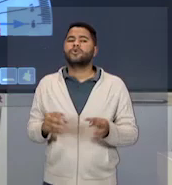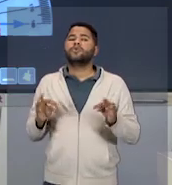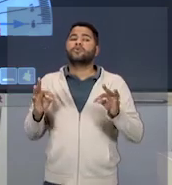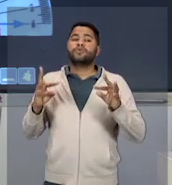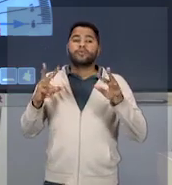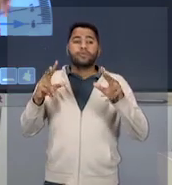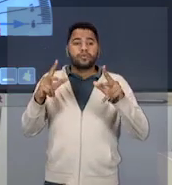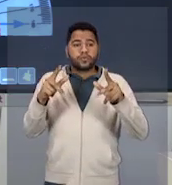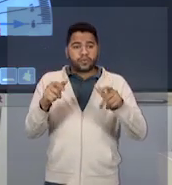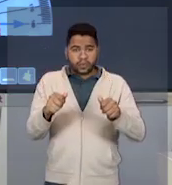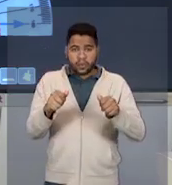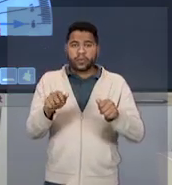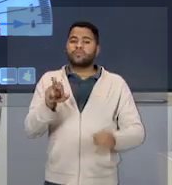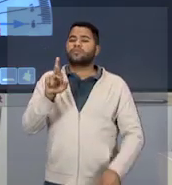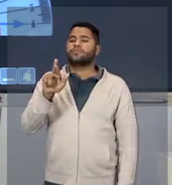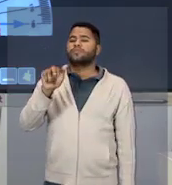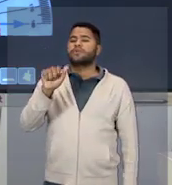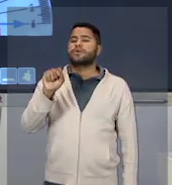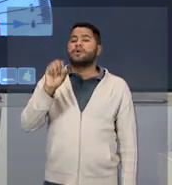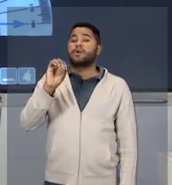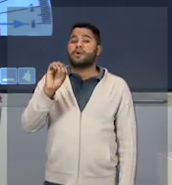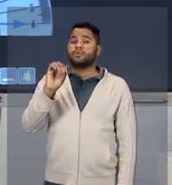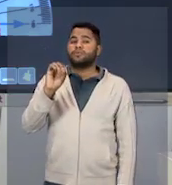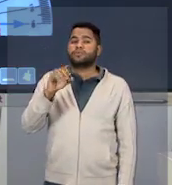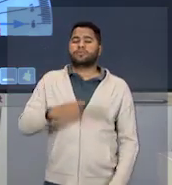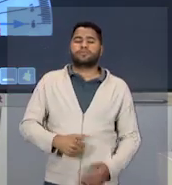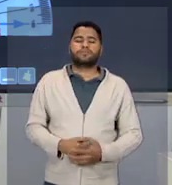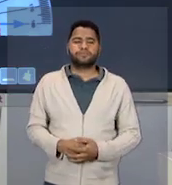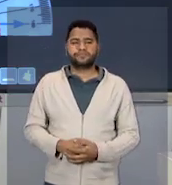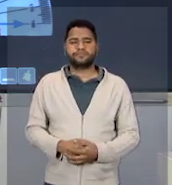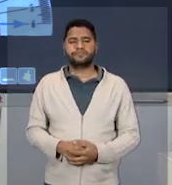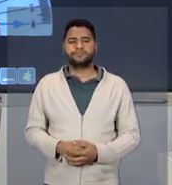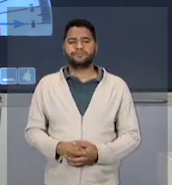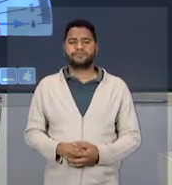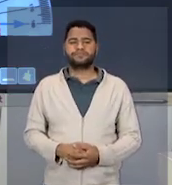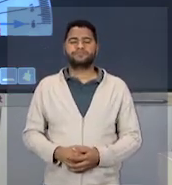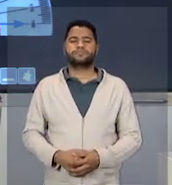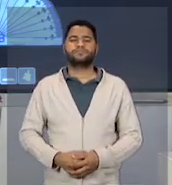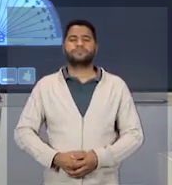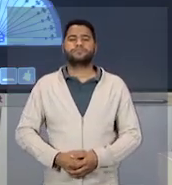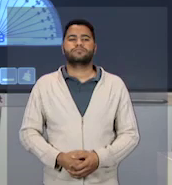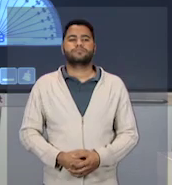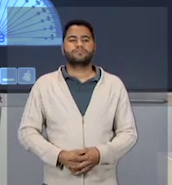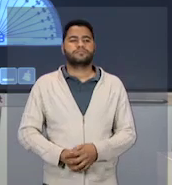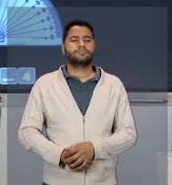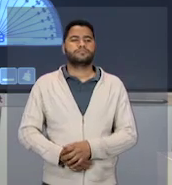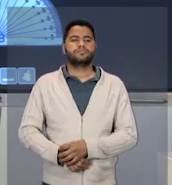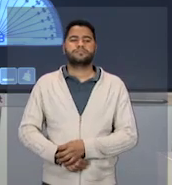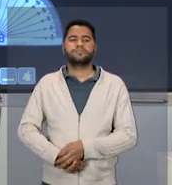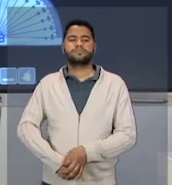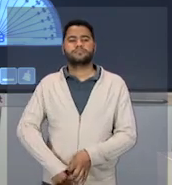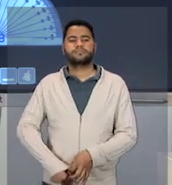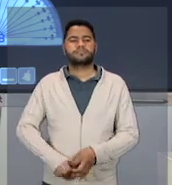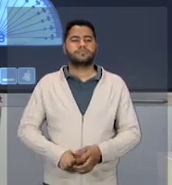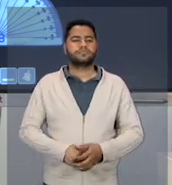são ângulos rasos, né? A gente fala ângulo raso, tá bem? Vamos passar